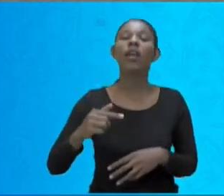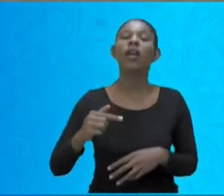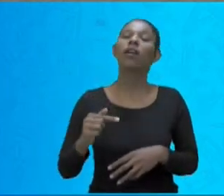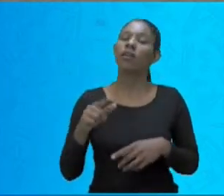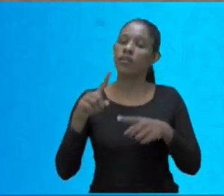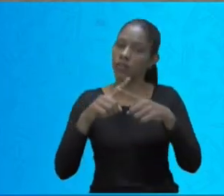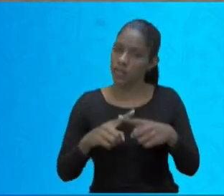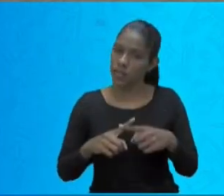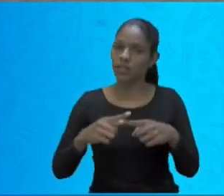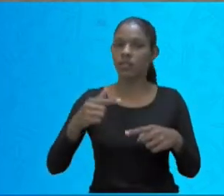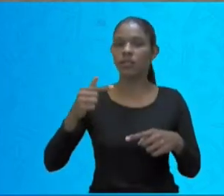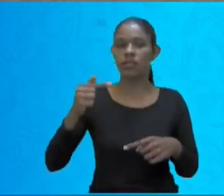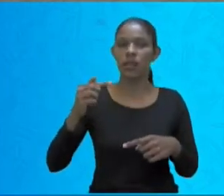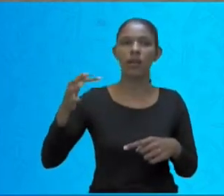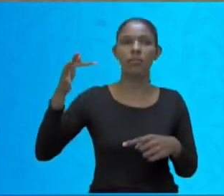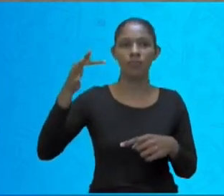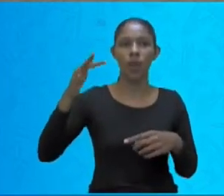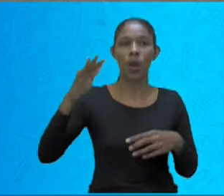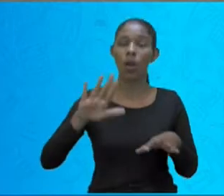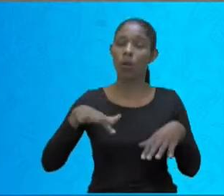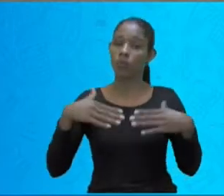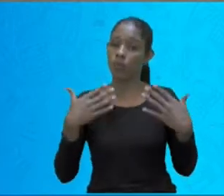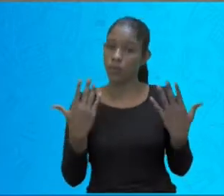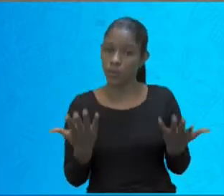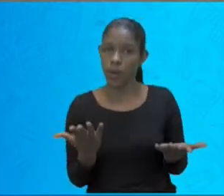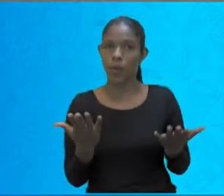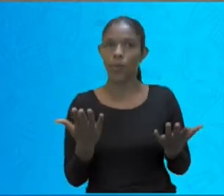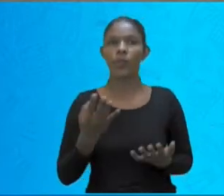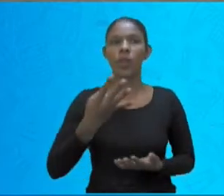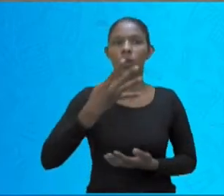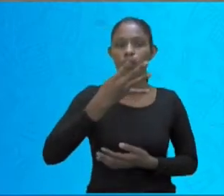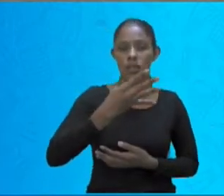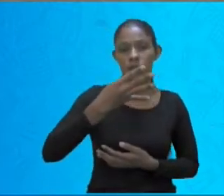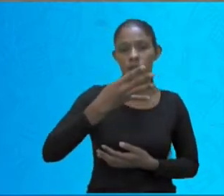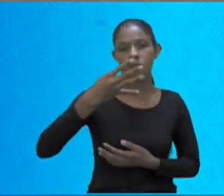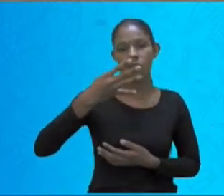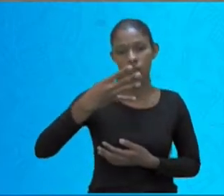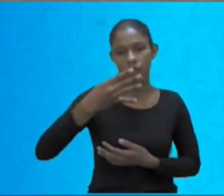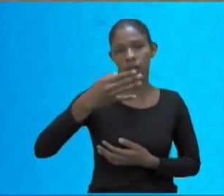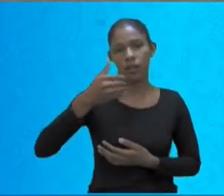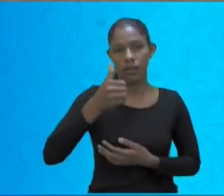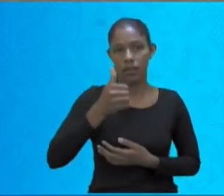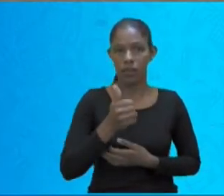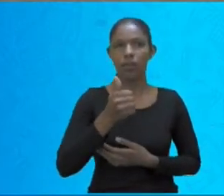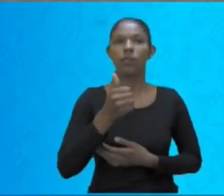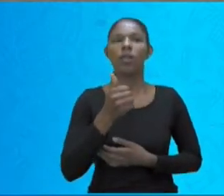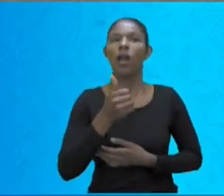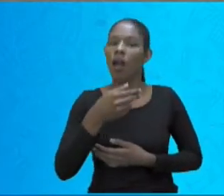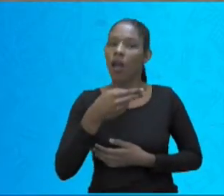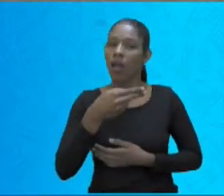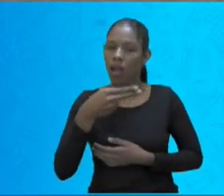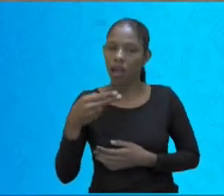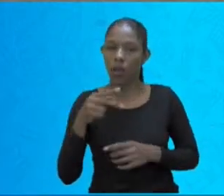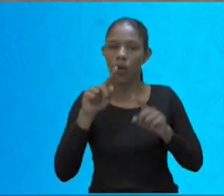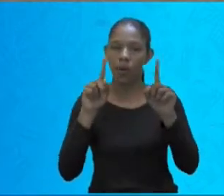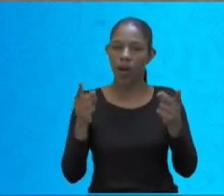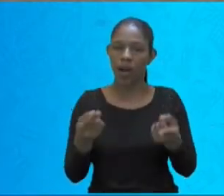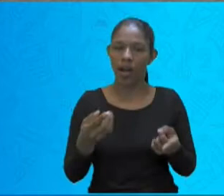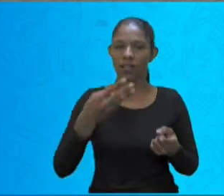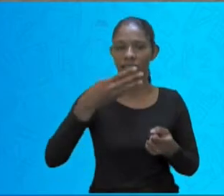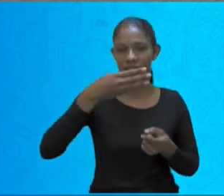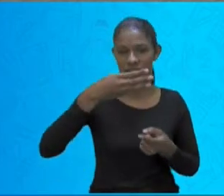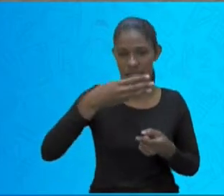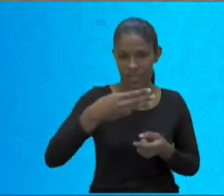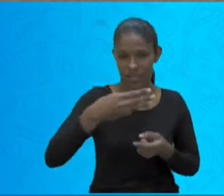441 é igual a 3 vezes 7 ao quadrado. 3 vezes 7, 21.